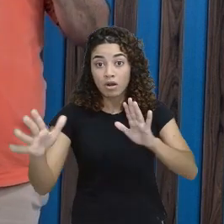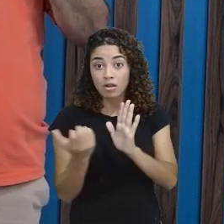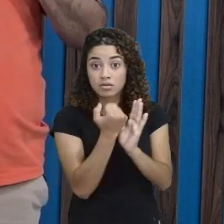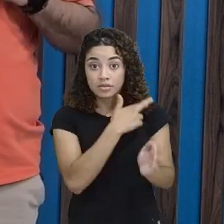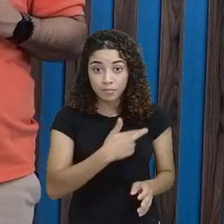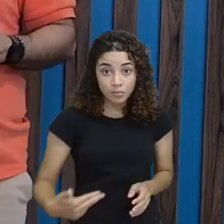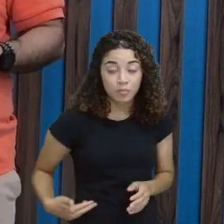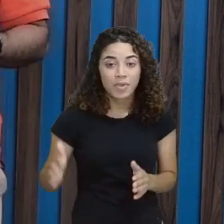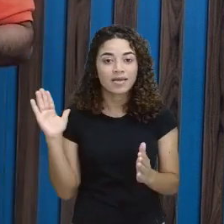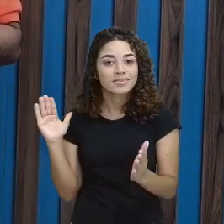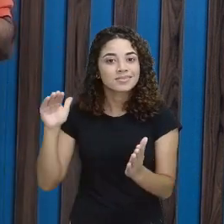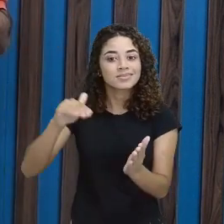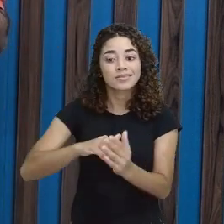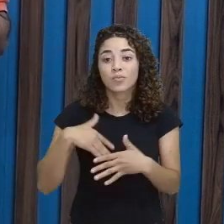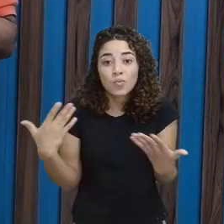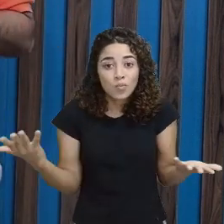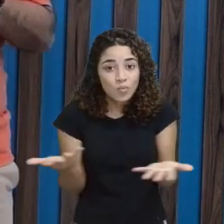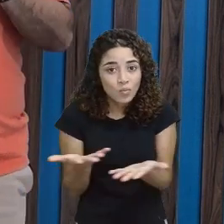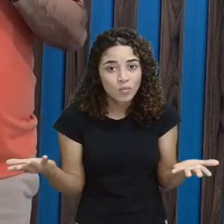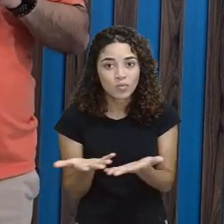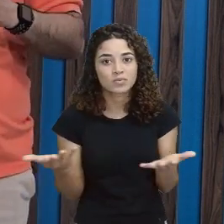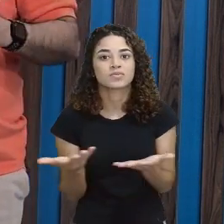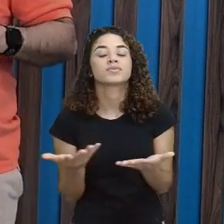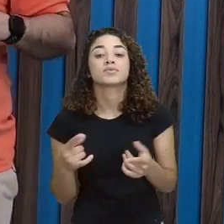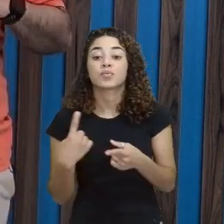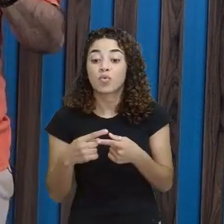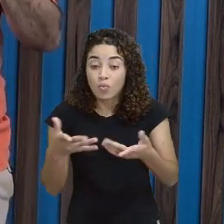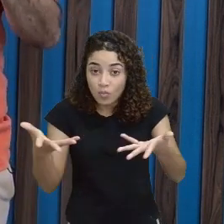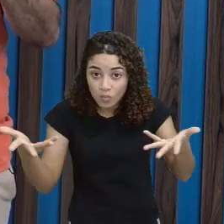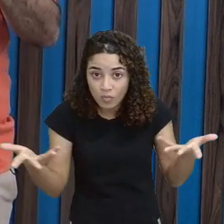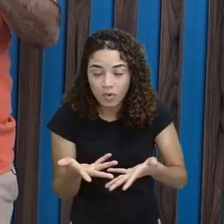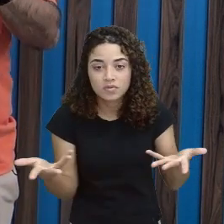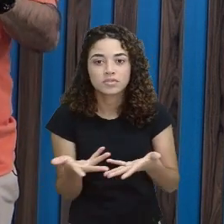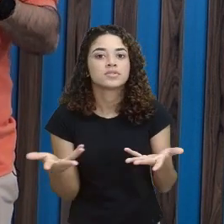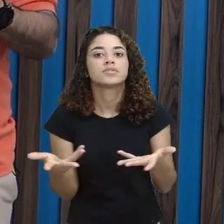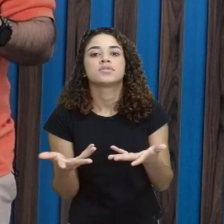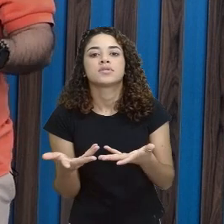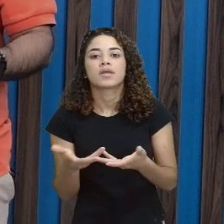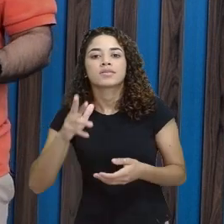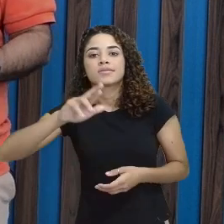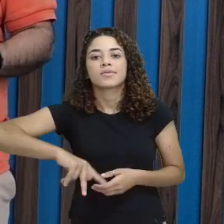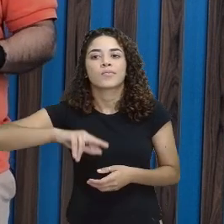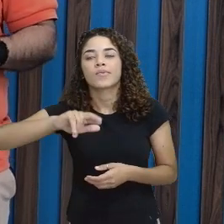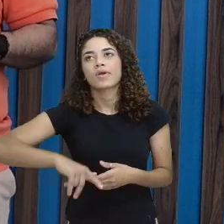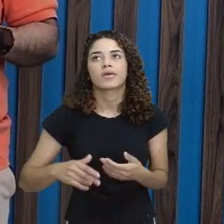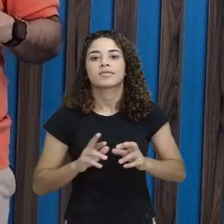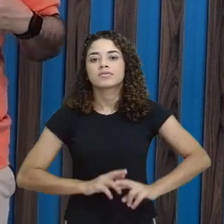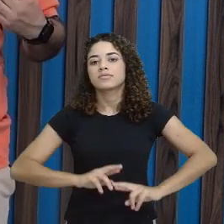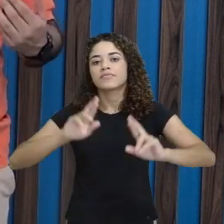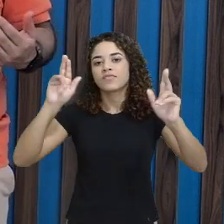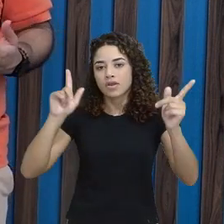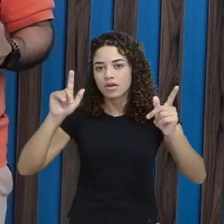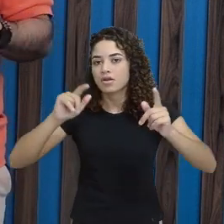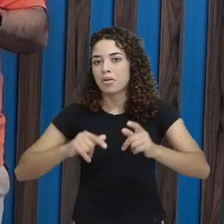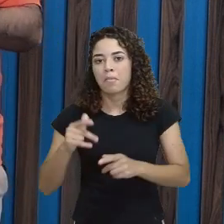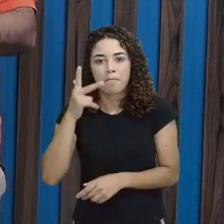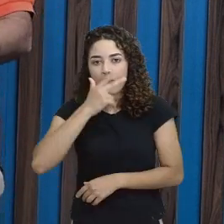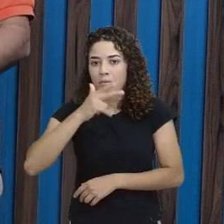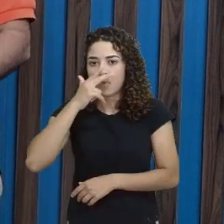República até os dias de hoje, porque nos dias de hoje a gente não foge a essa